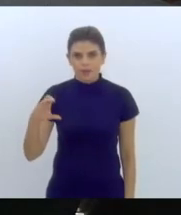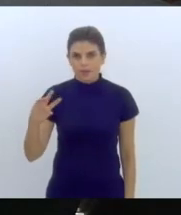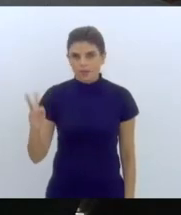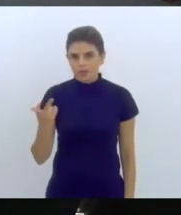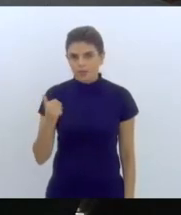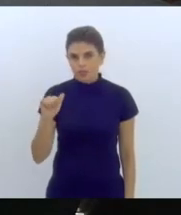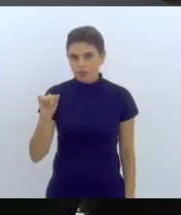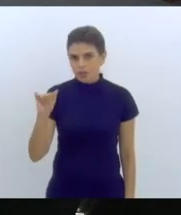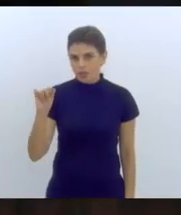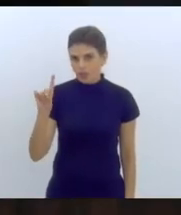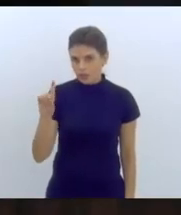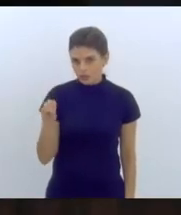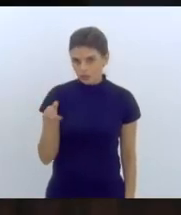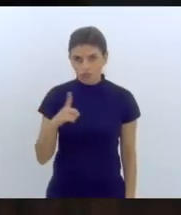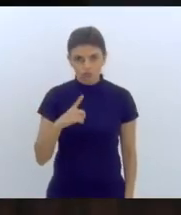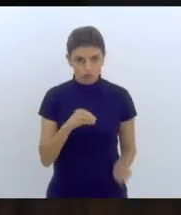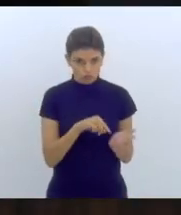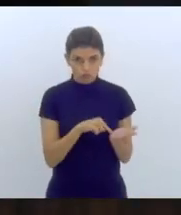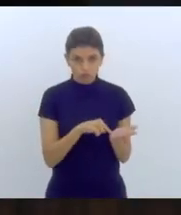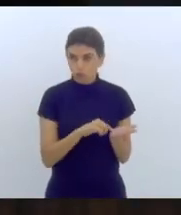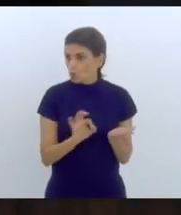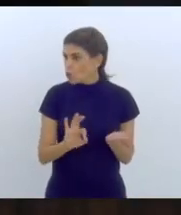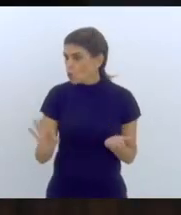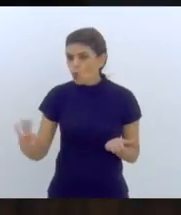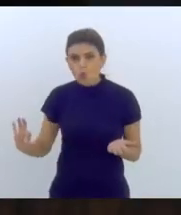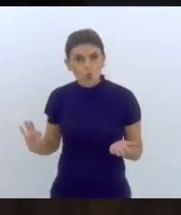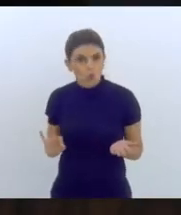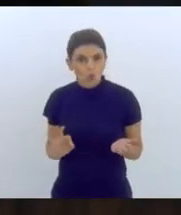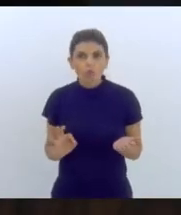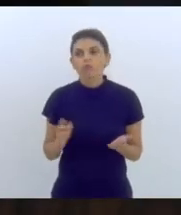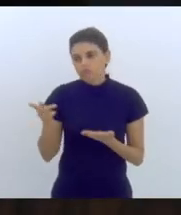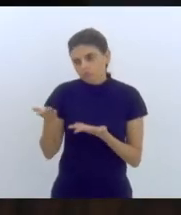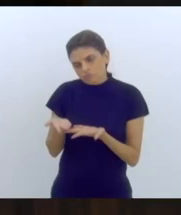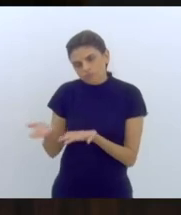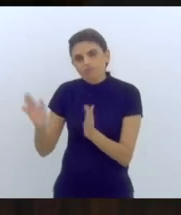ó, Carla Machado. Mas, se ela não estiver presente,